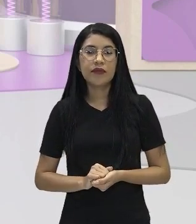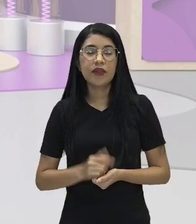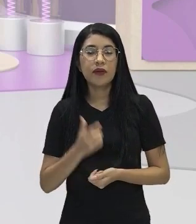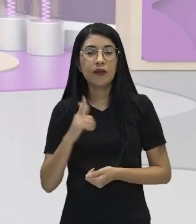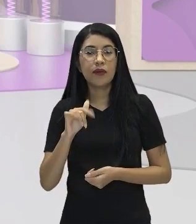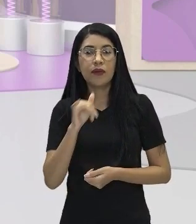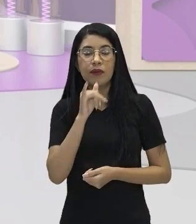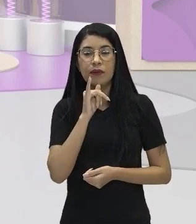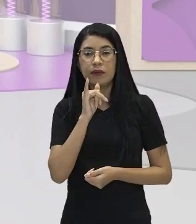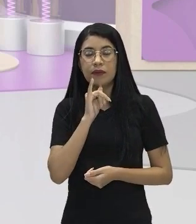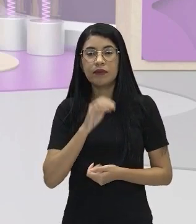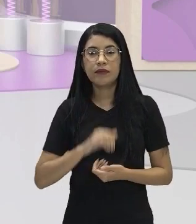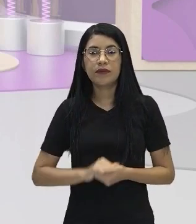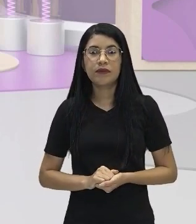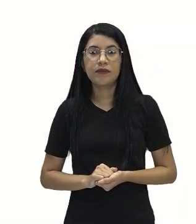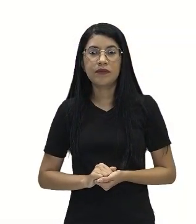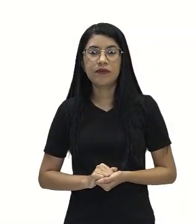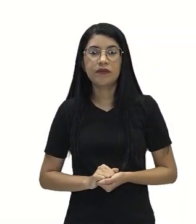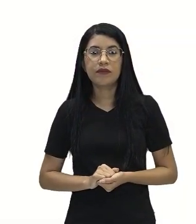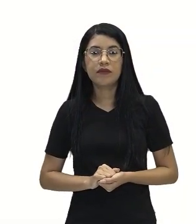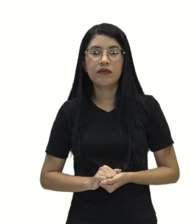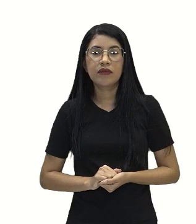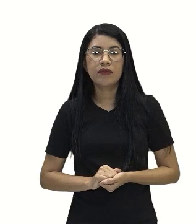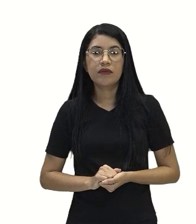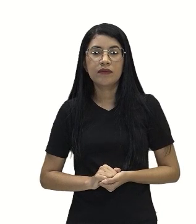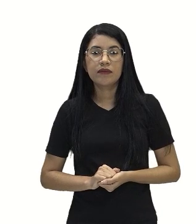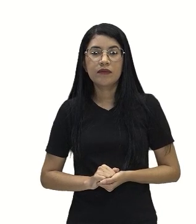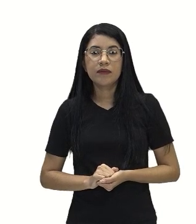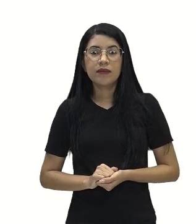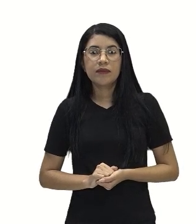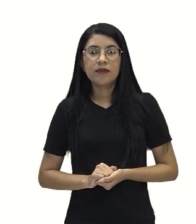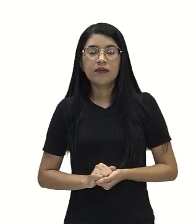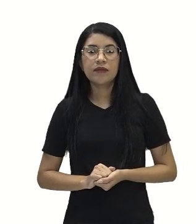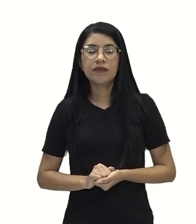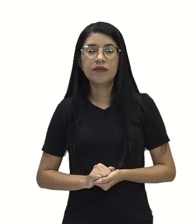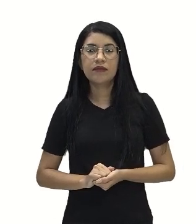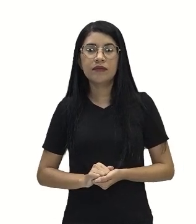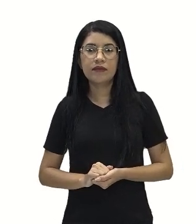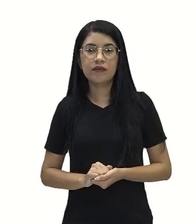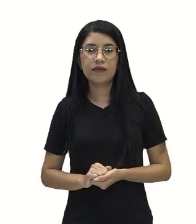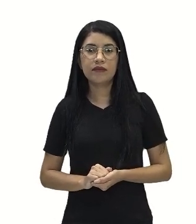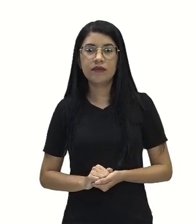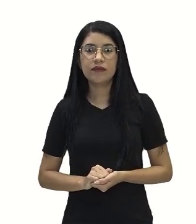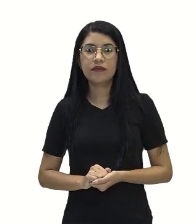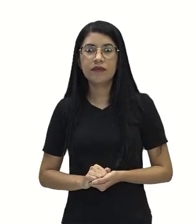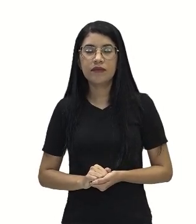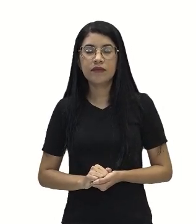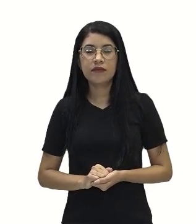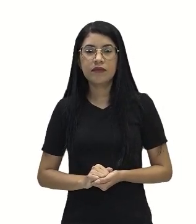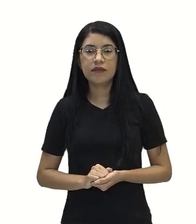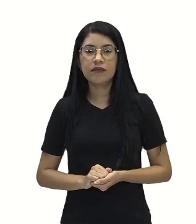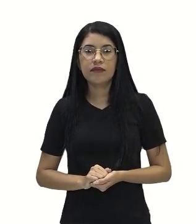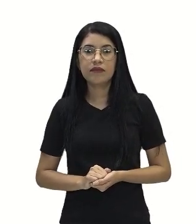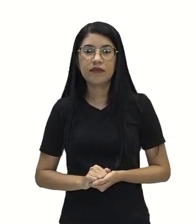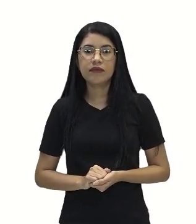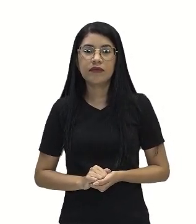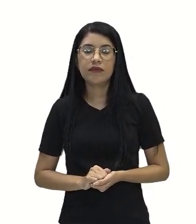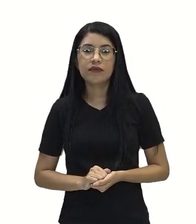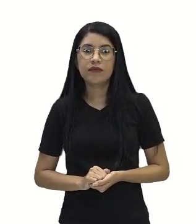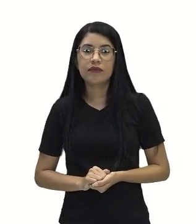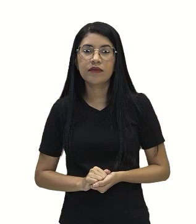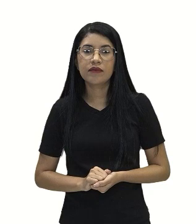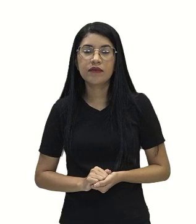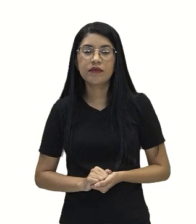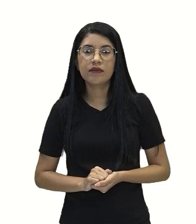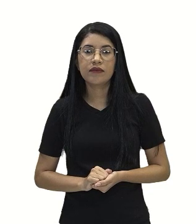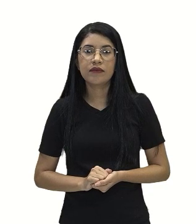alguma coisa. Me segue aí, pessoal. Olha lá. Vamos agora para um outro exemplo. Vou pedir